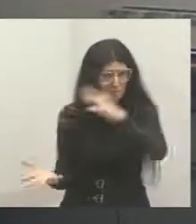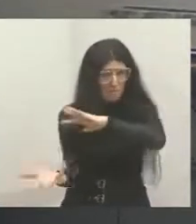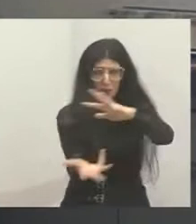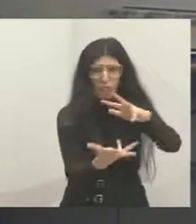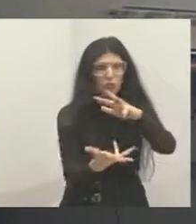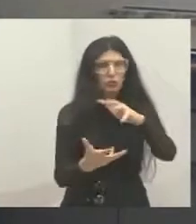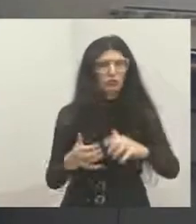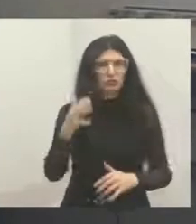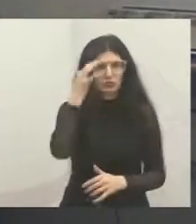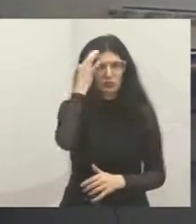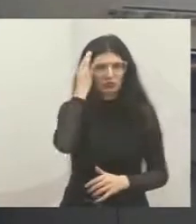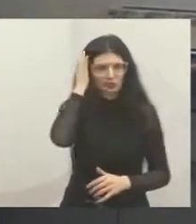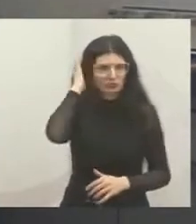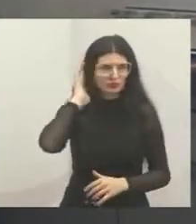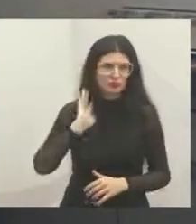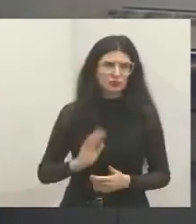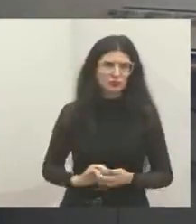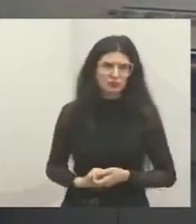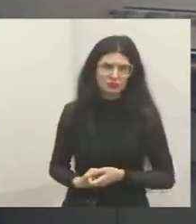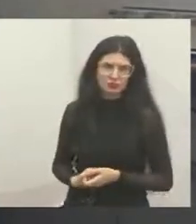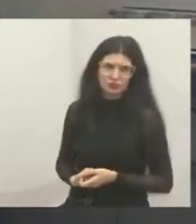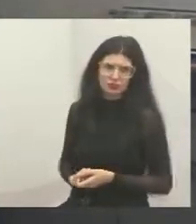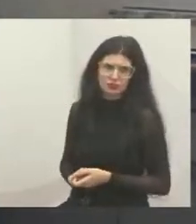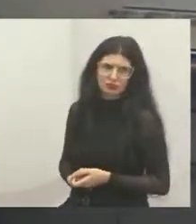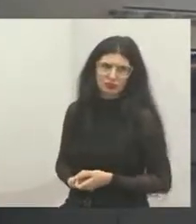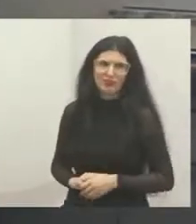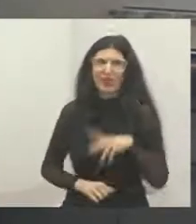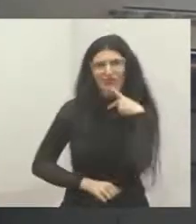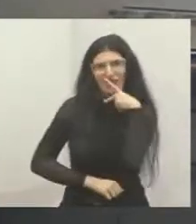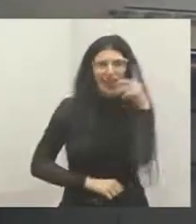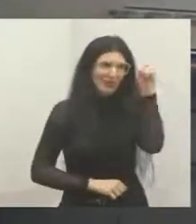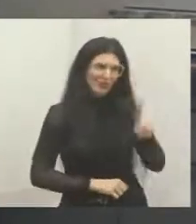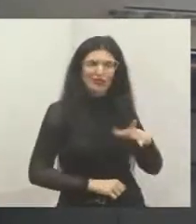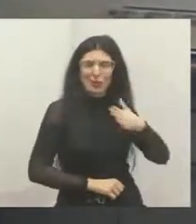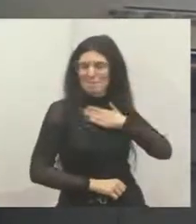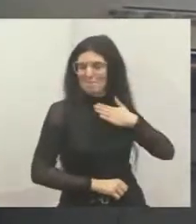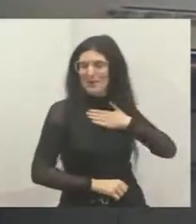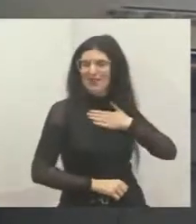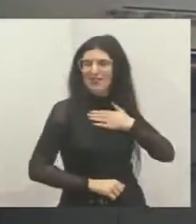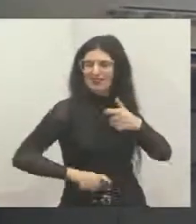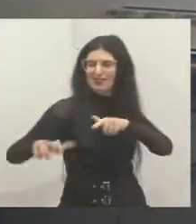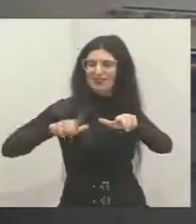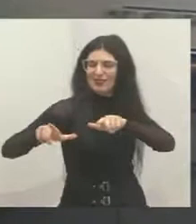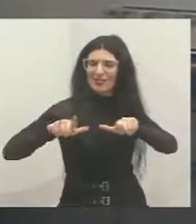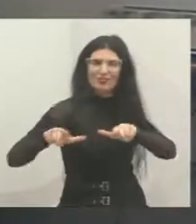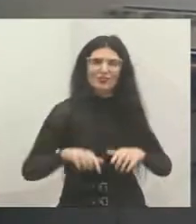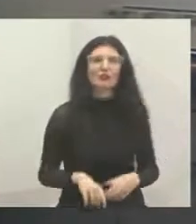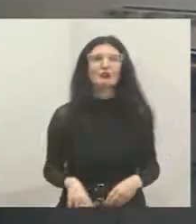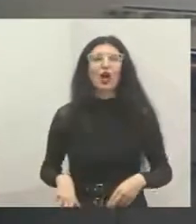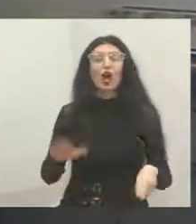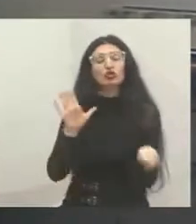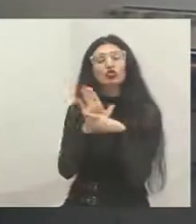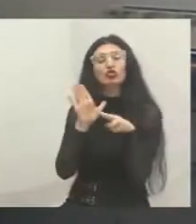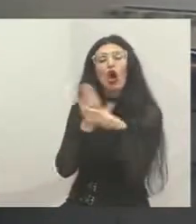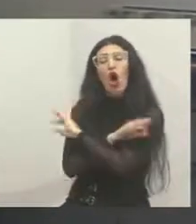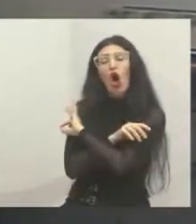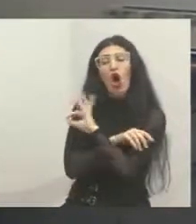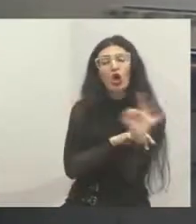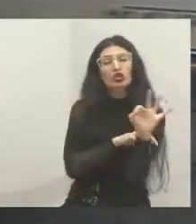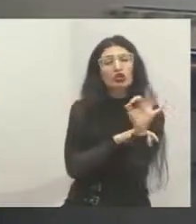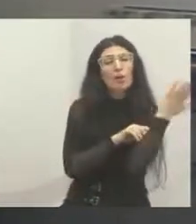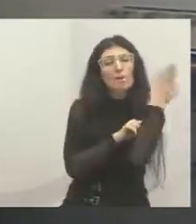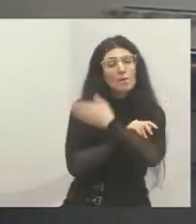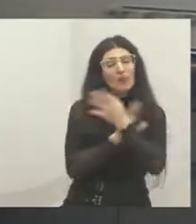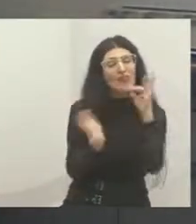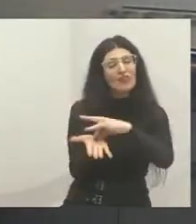vou fazer um pouco do comercial da minha diretoria lá, a nossa nota lá está ótima, a nossa transparência está ótima. A